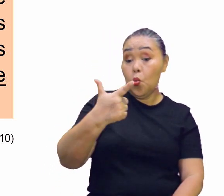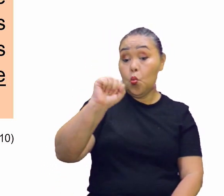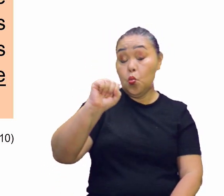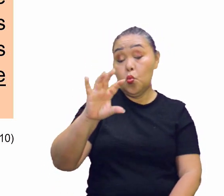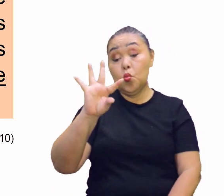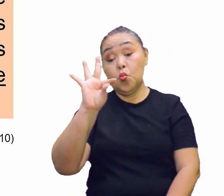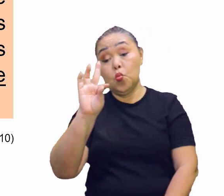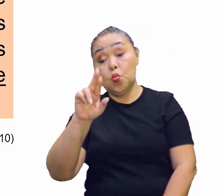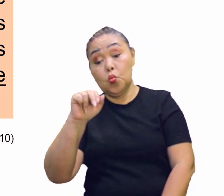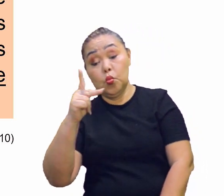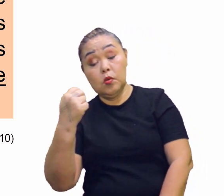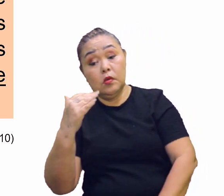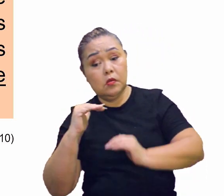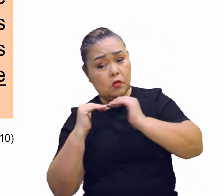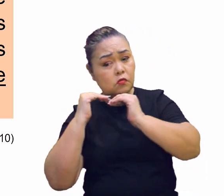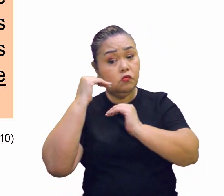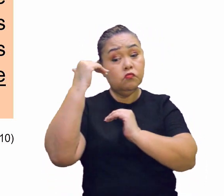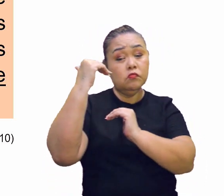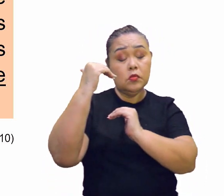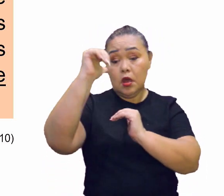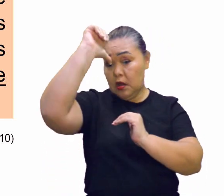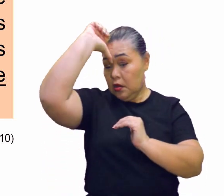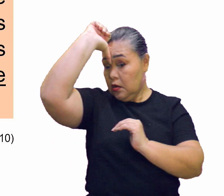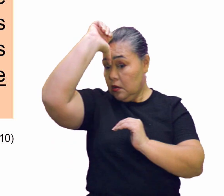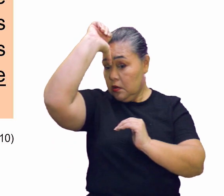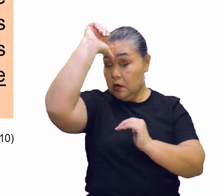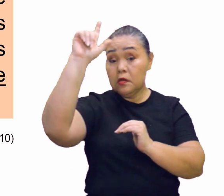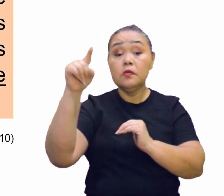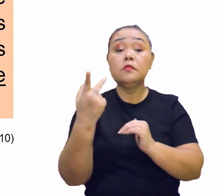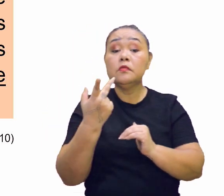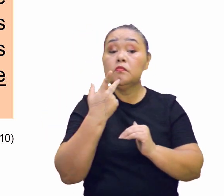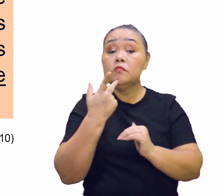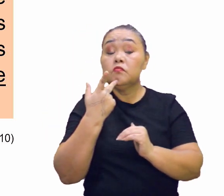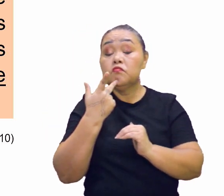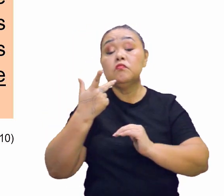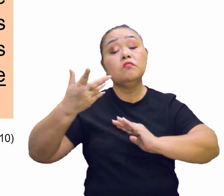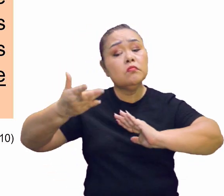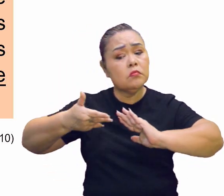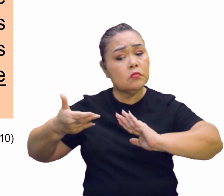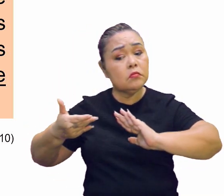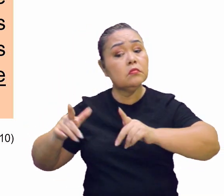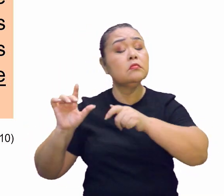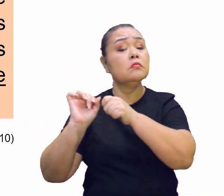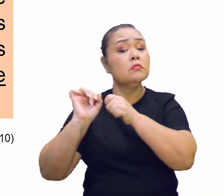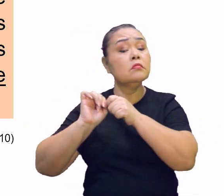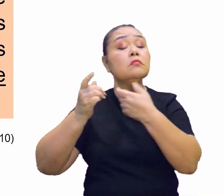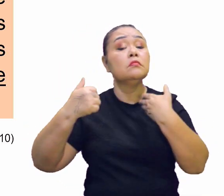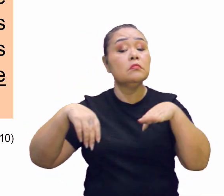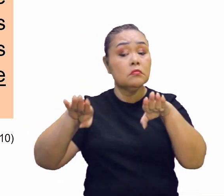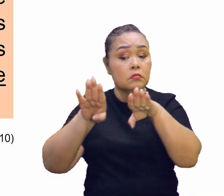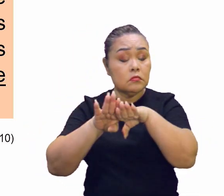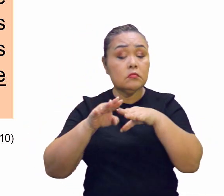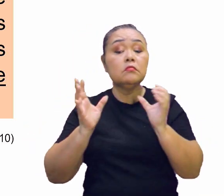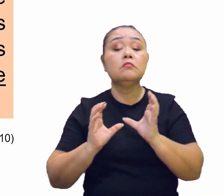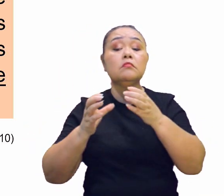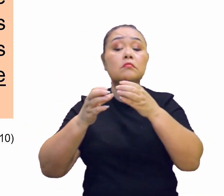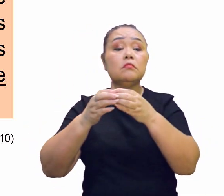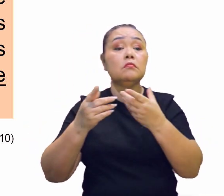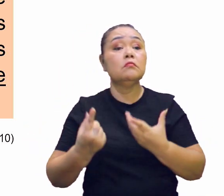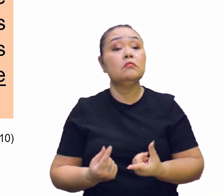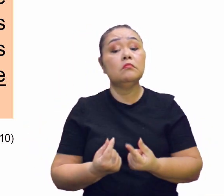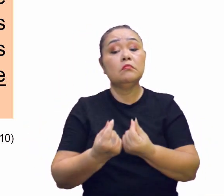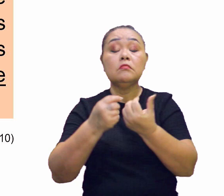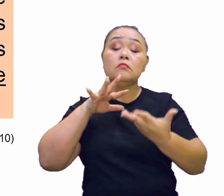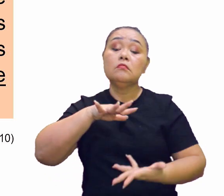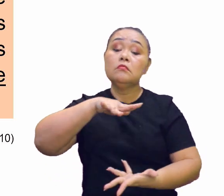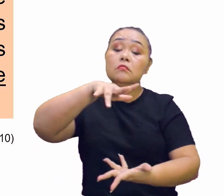28 trilhões. E a Índia, professor, que o senhor acabou de falar aí, A Índia também faz parte das maiores economias